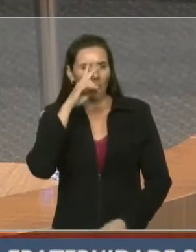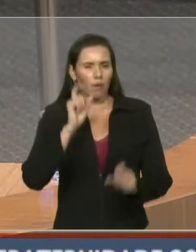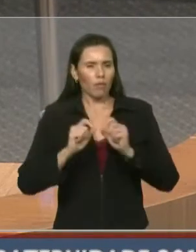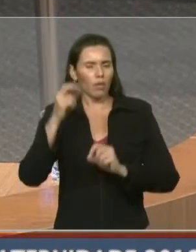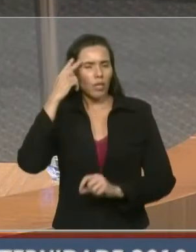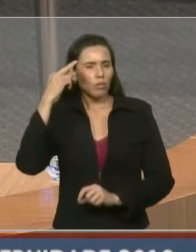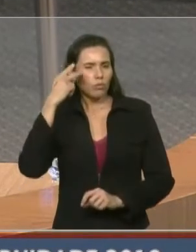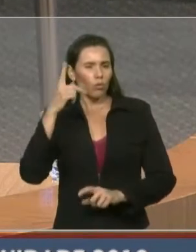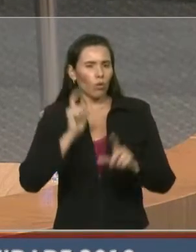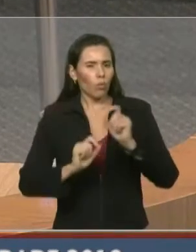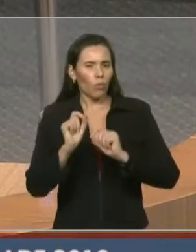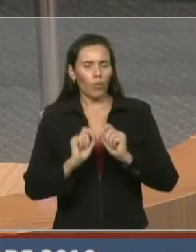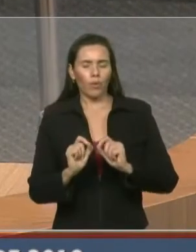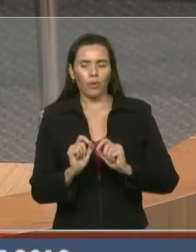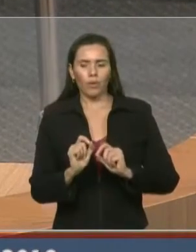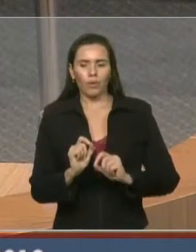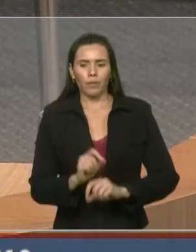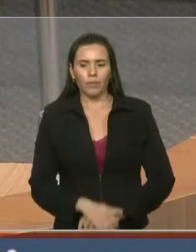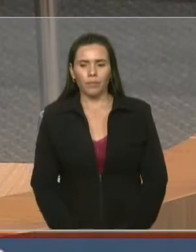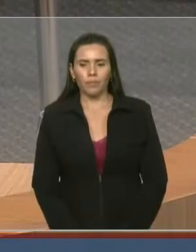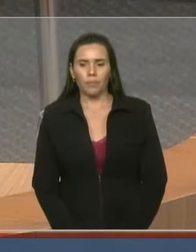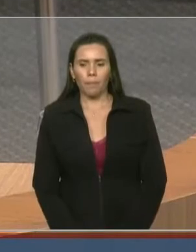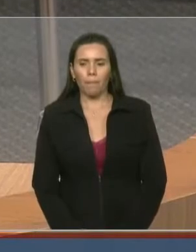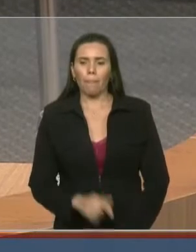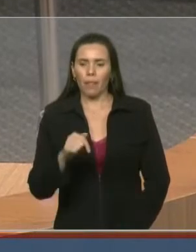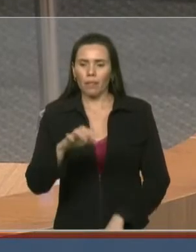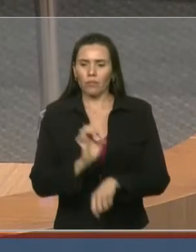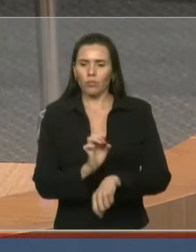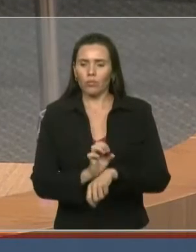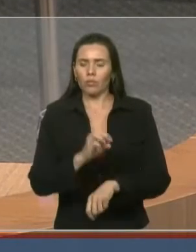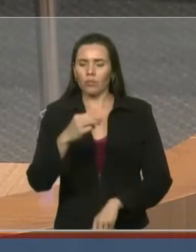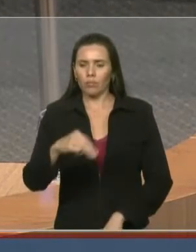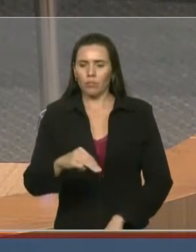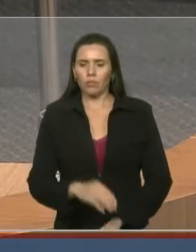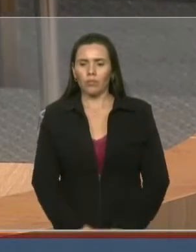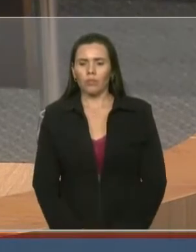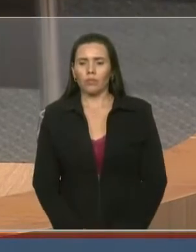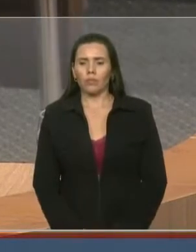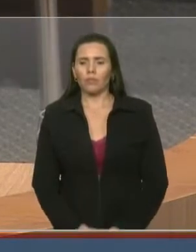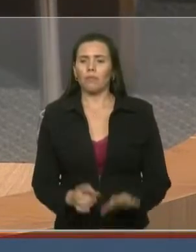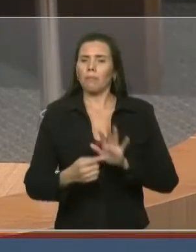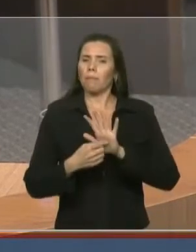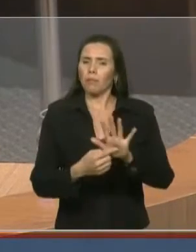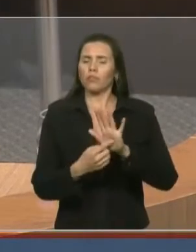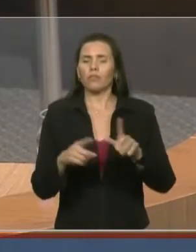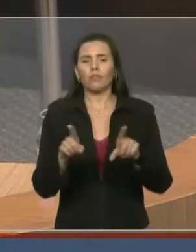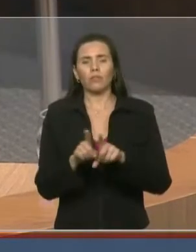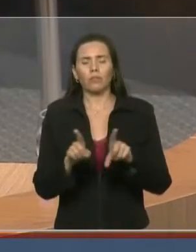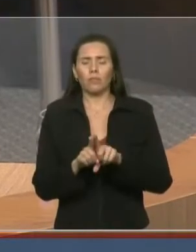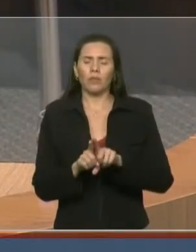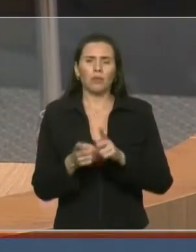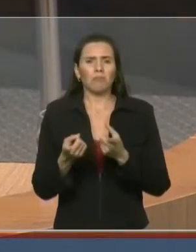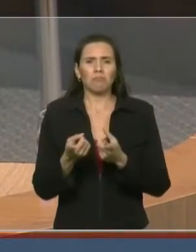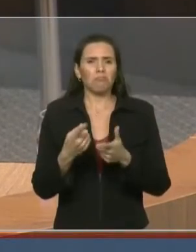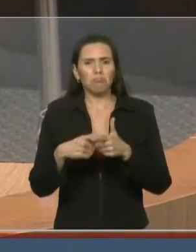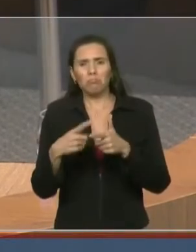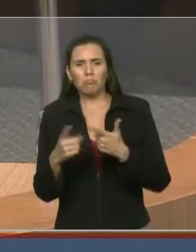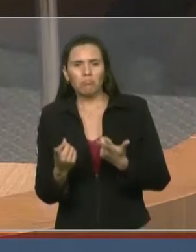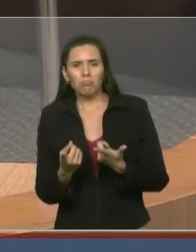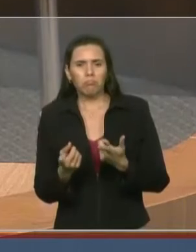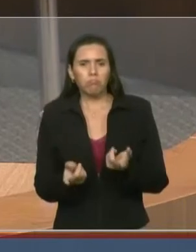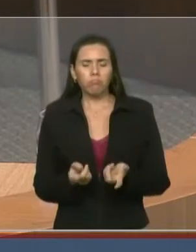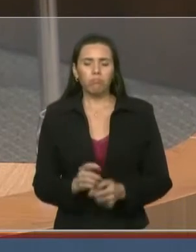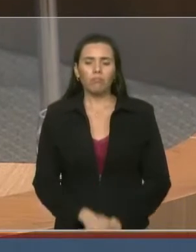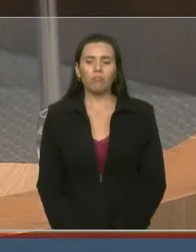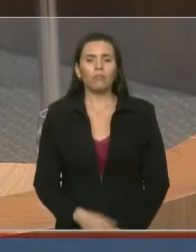acontecimento importante para o nosso Estado, mas, ao mesmo tempo, que revelava uma profunda contradição. Referia que, exatamente